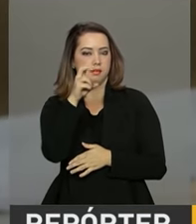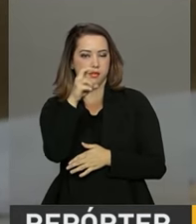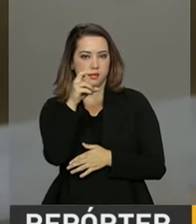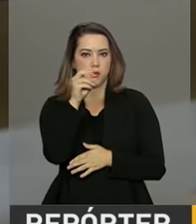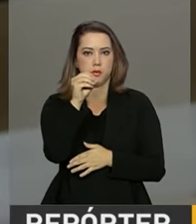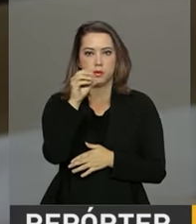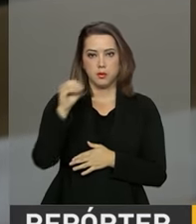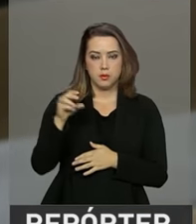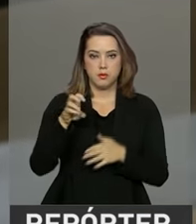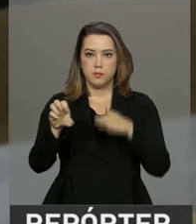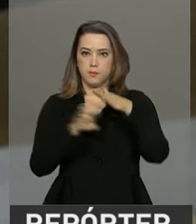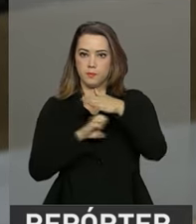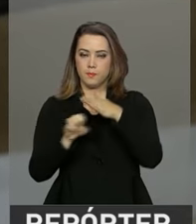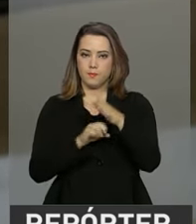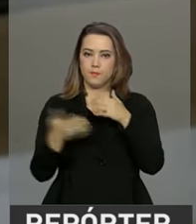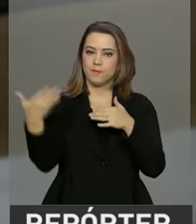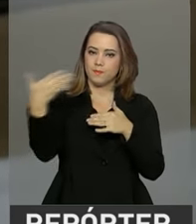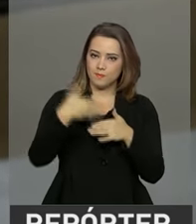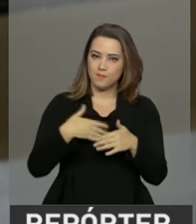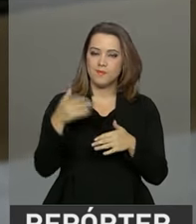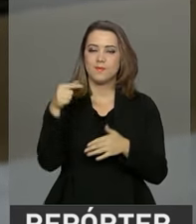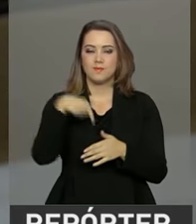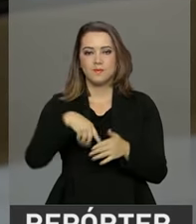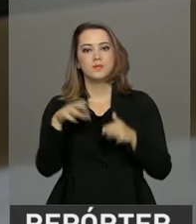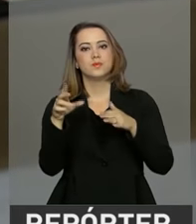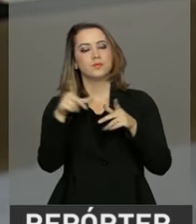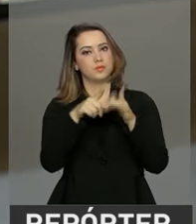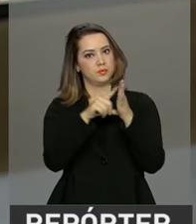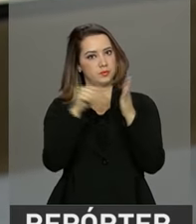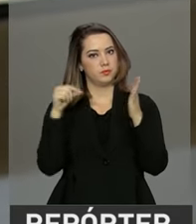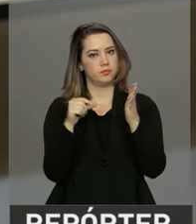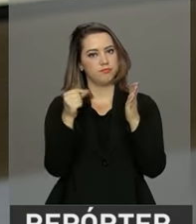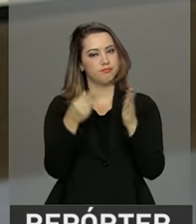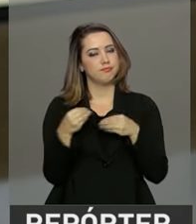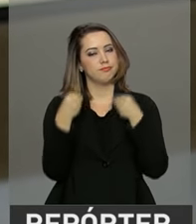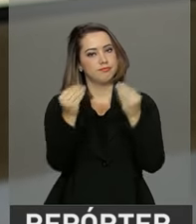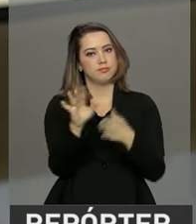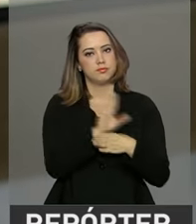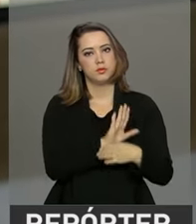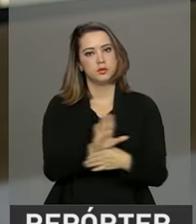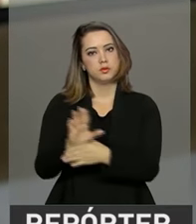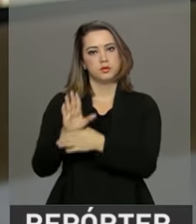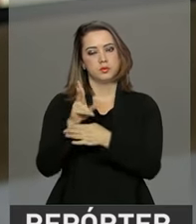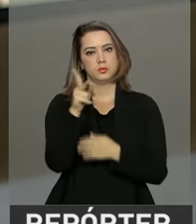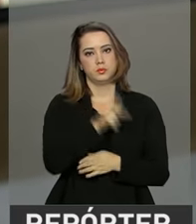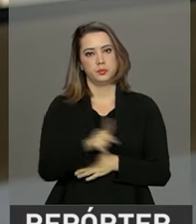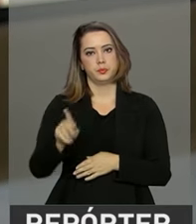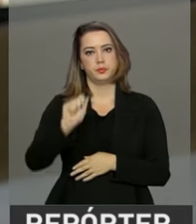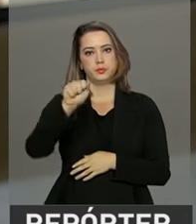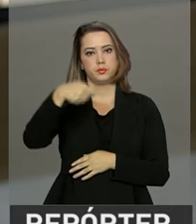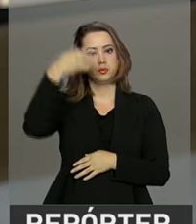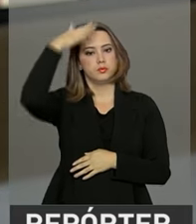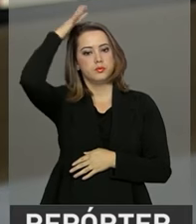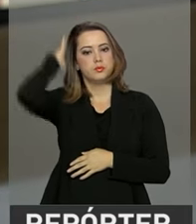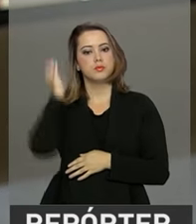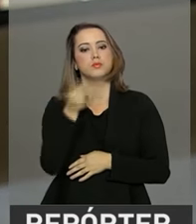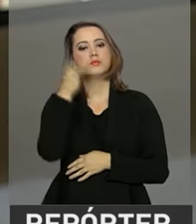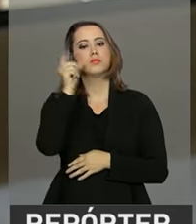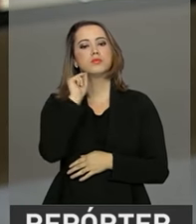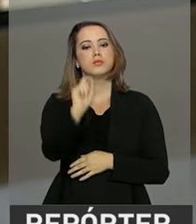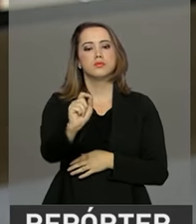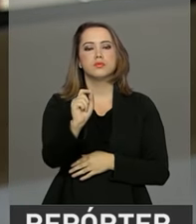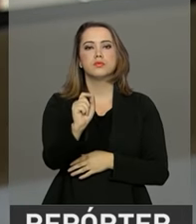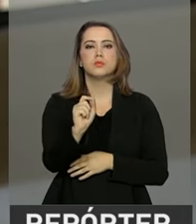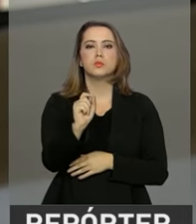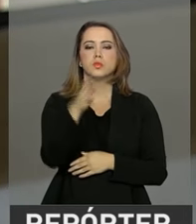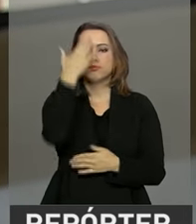que vieram aqui ao Palácio do Planalto manifestar apoio ao governo do presidente exercício Michel Temer e dizer que a confiança na economia